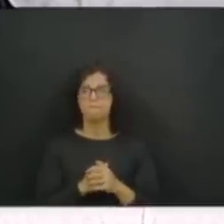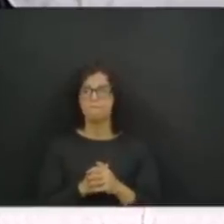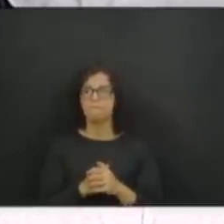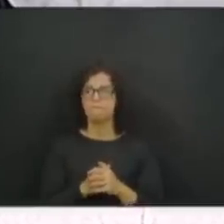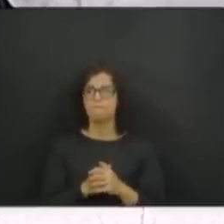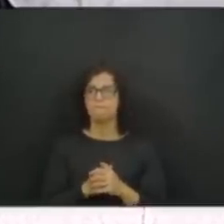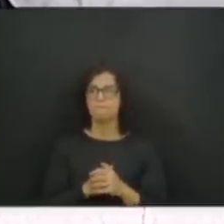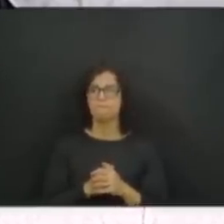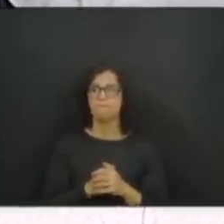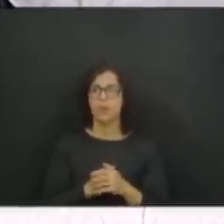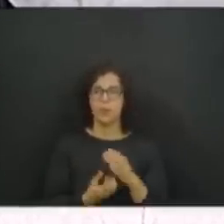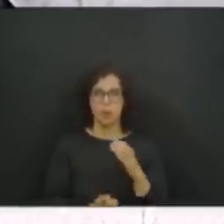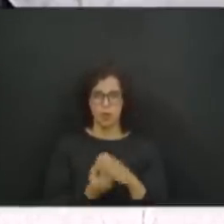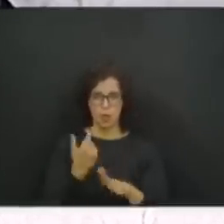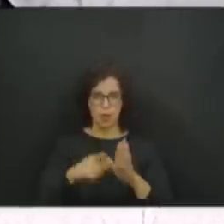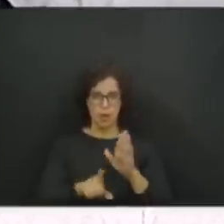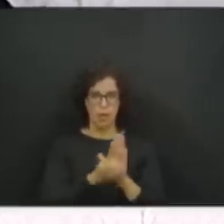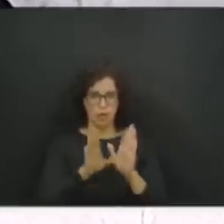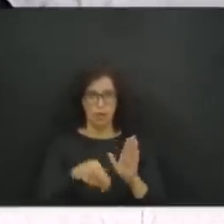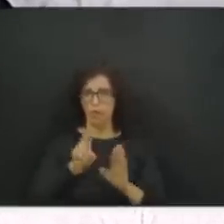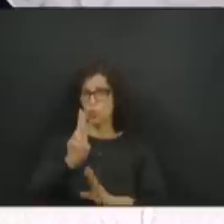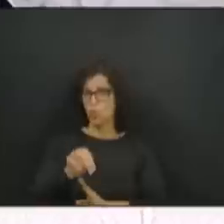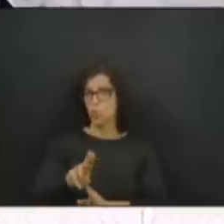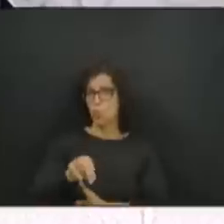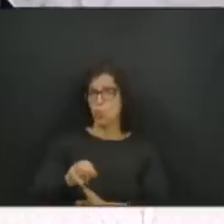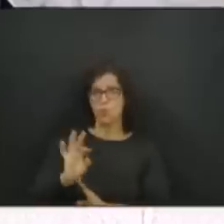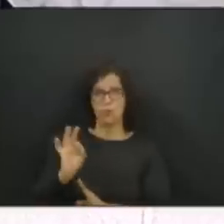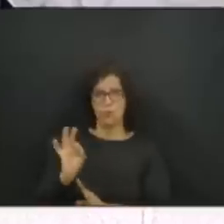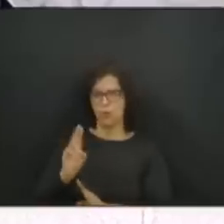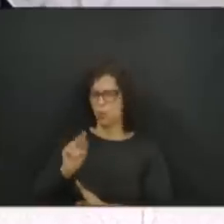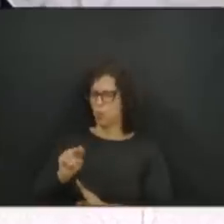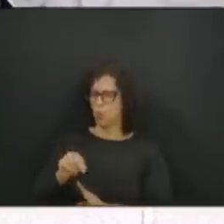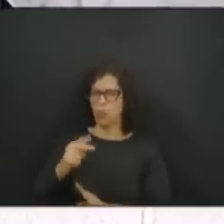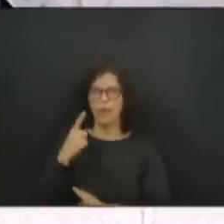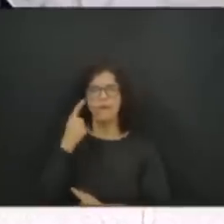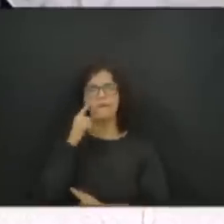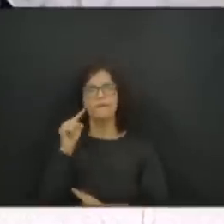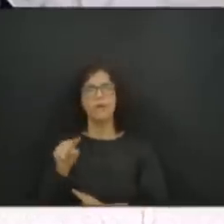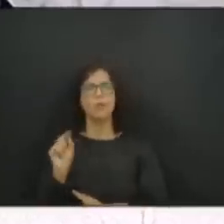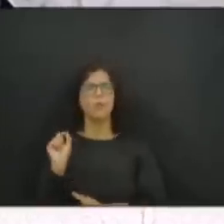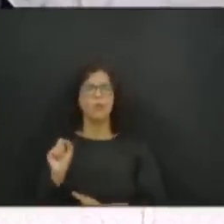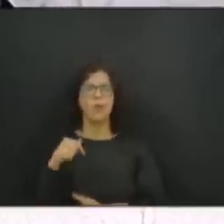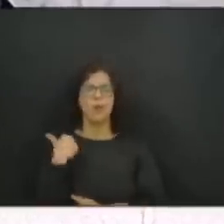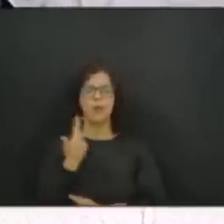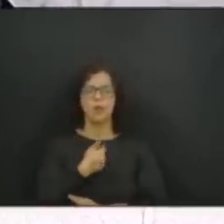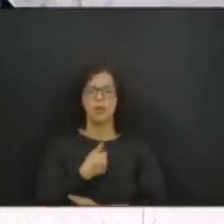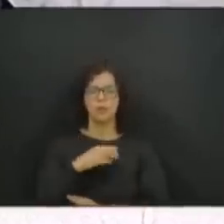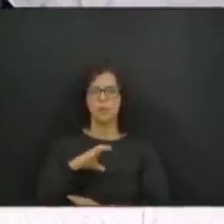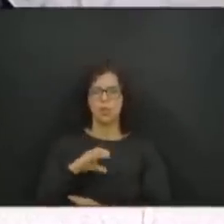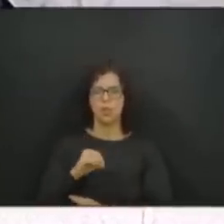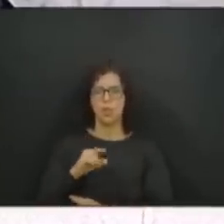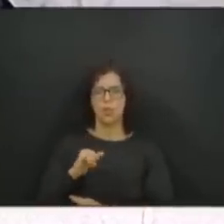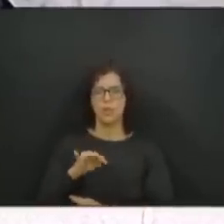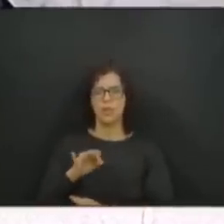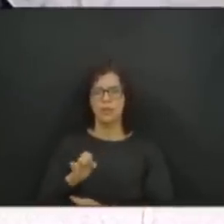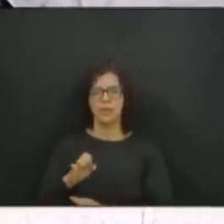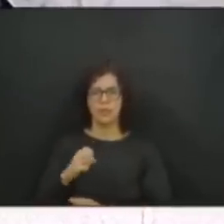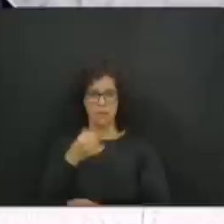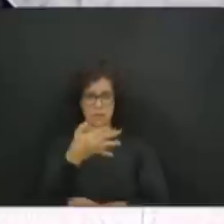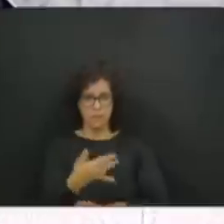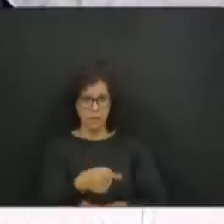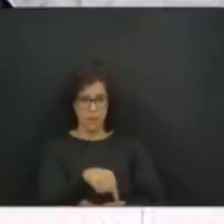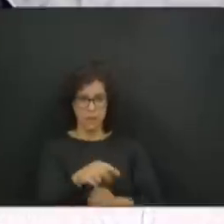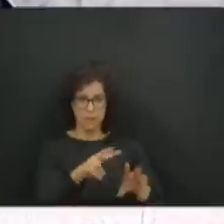foi se criado essa lei nunca e se previu kill colite fosse tratar